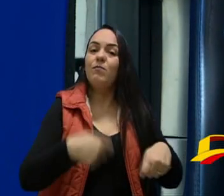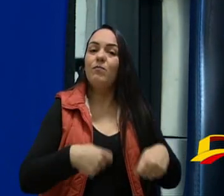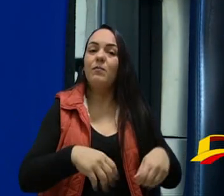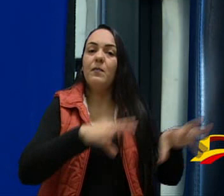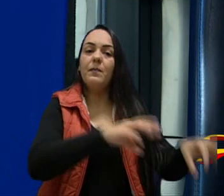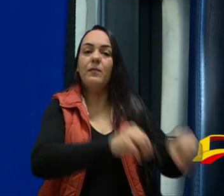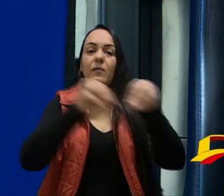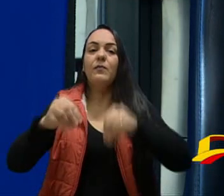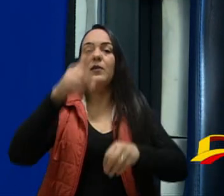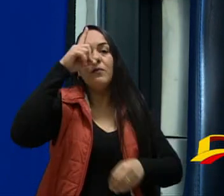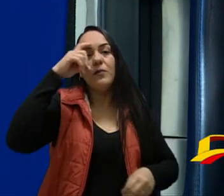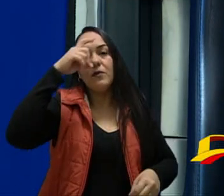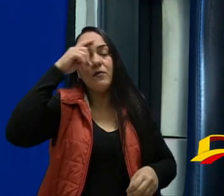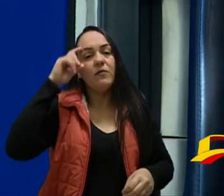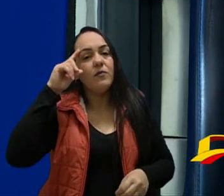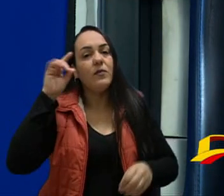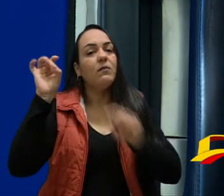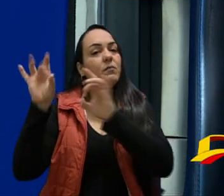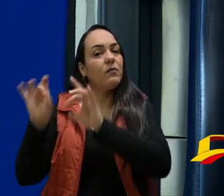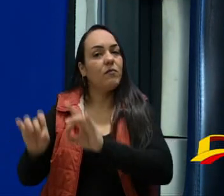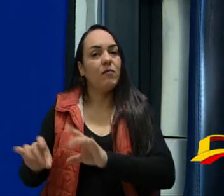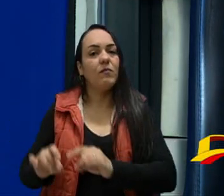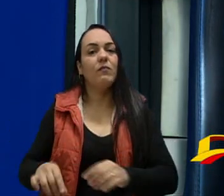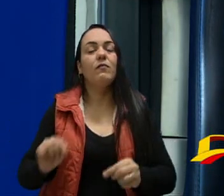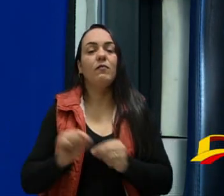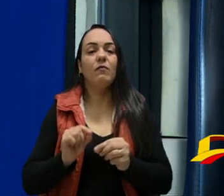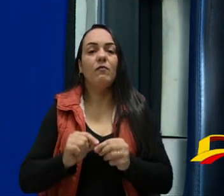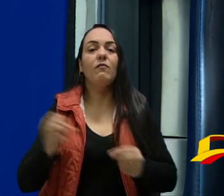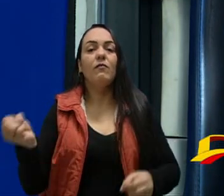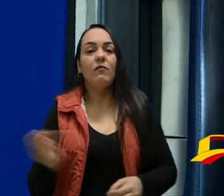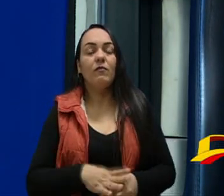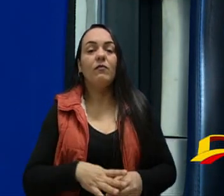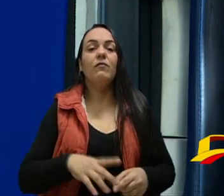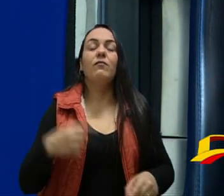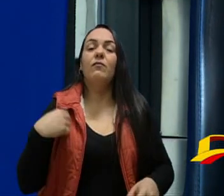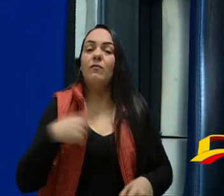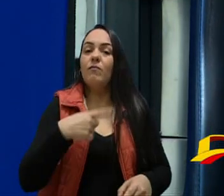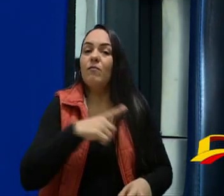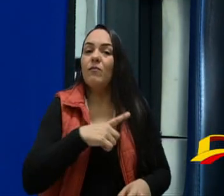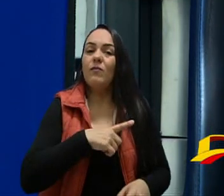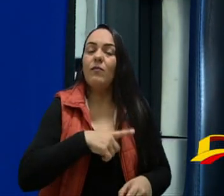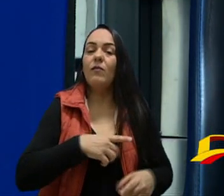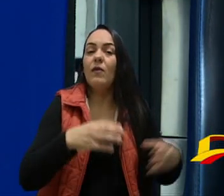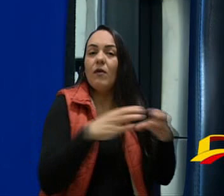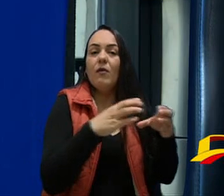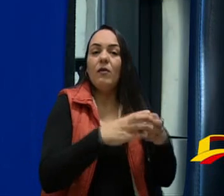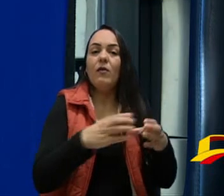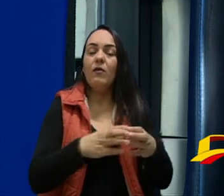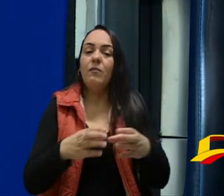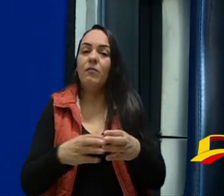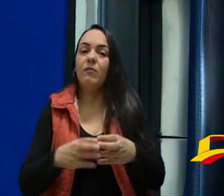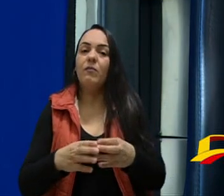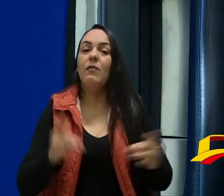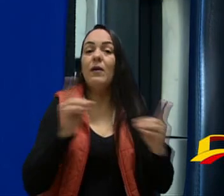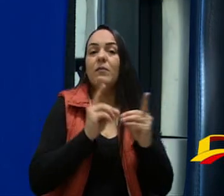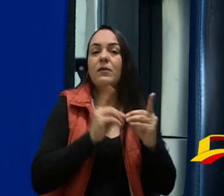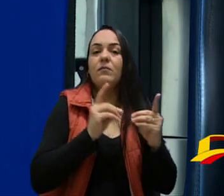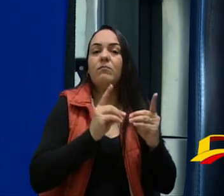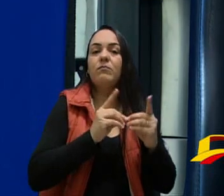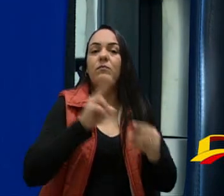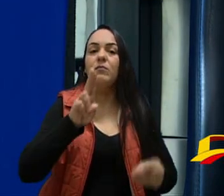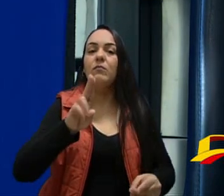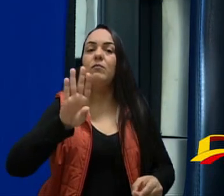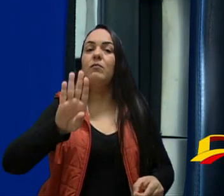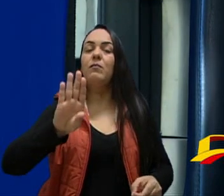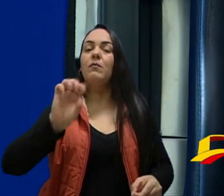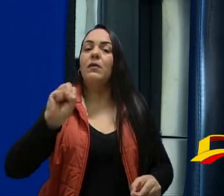e que foram encaminhados para o hospital de campanha e colocar defasagem nós temos equipe formada para atender nas